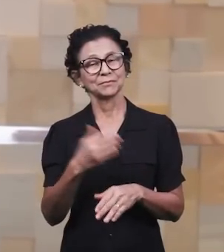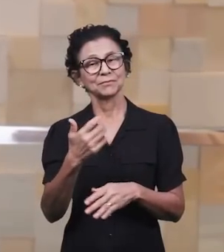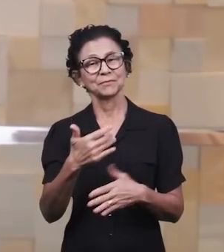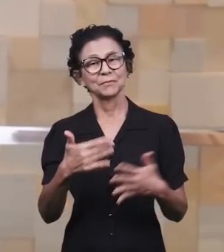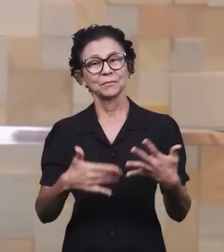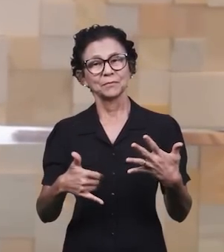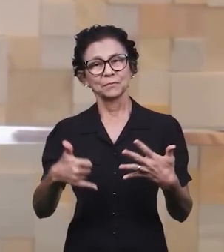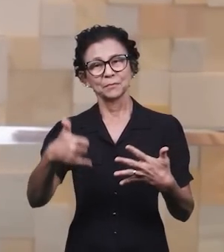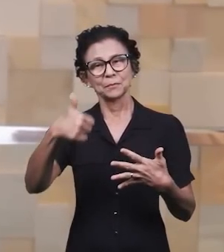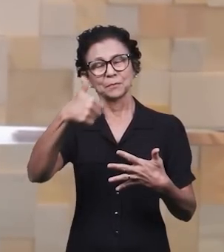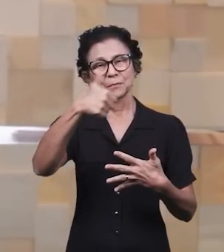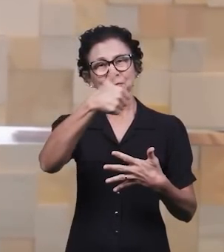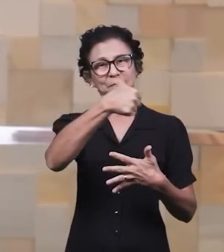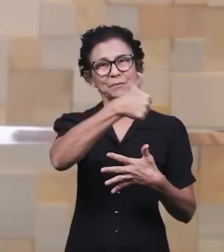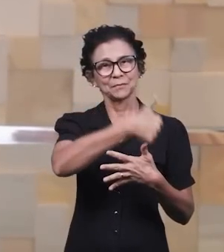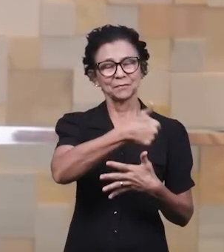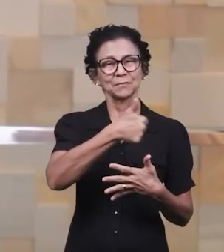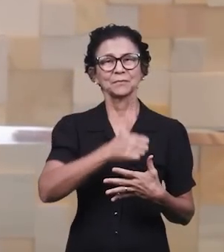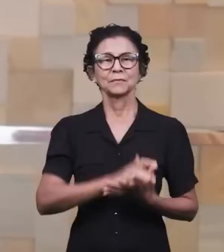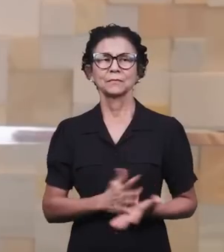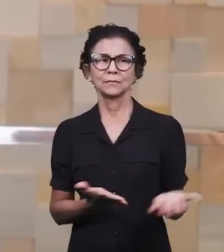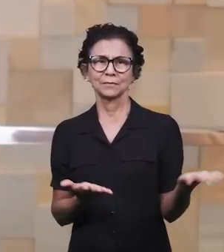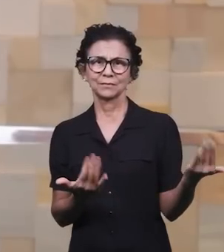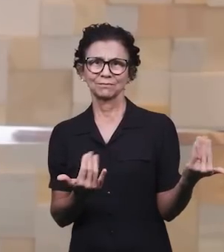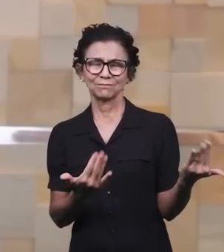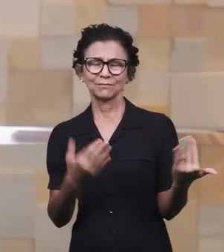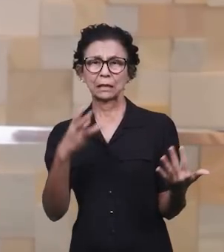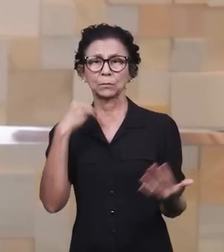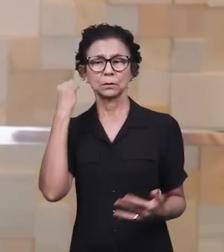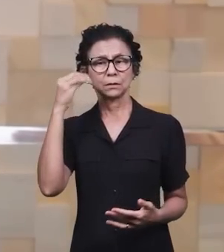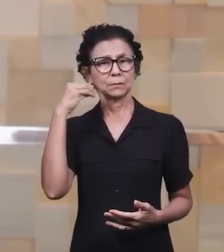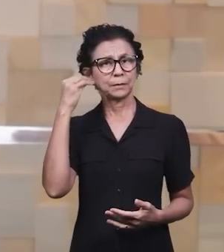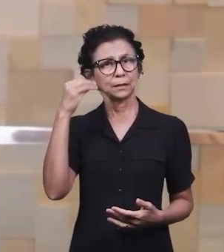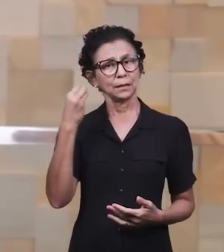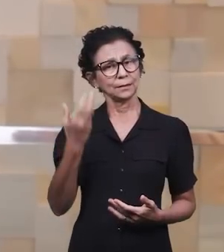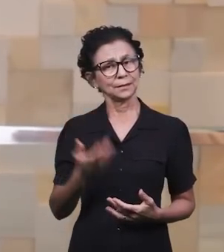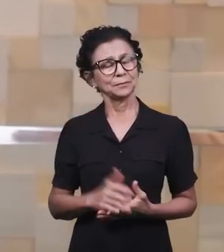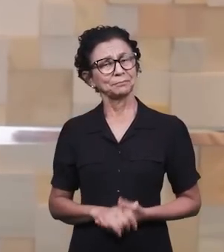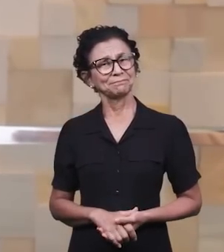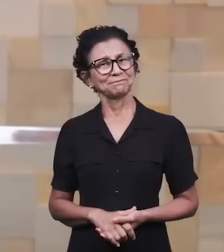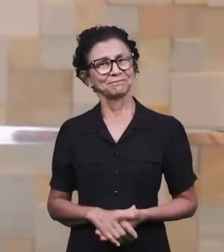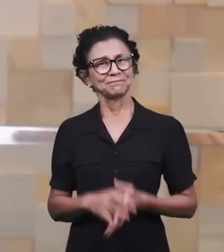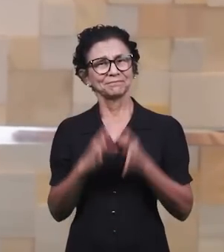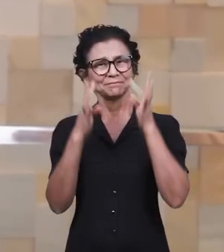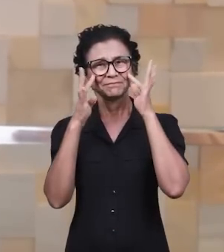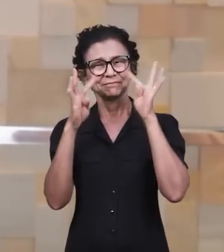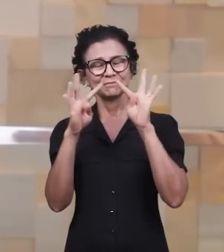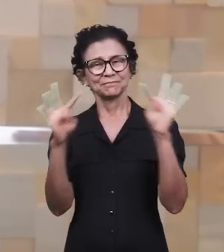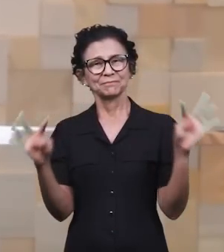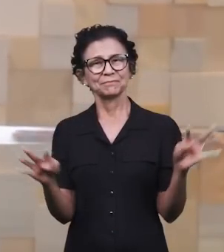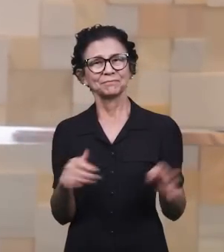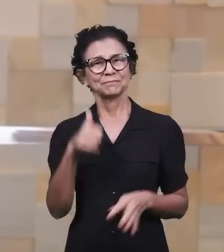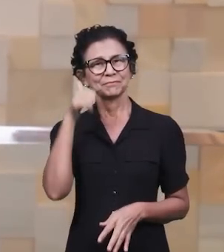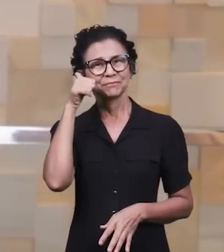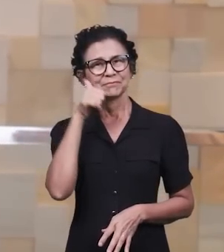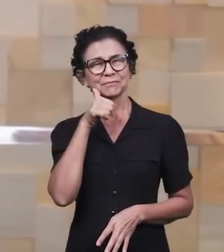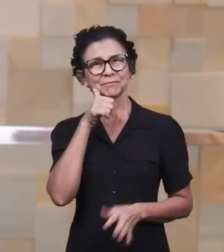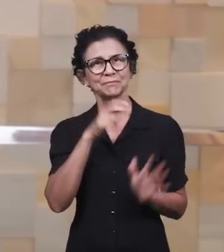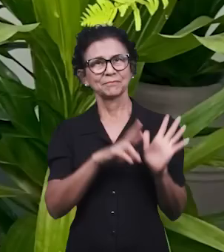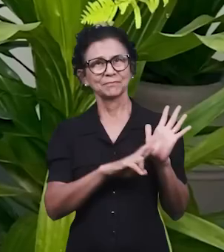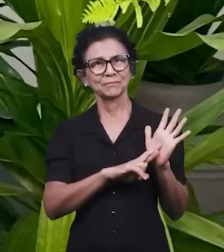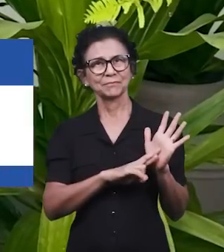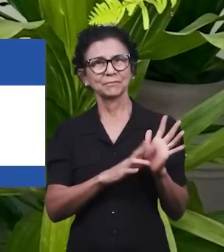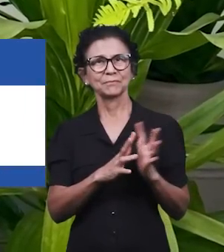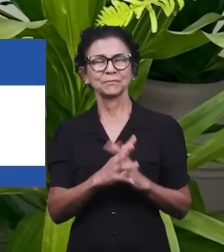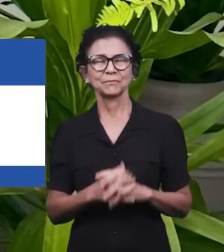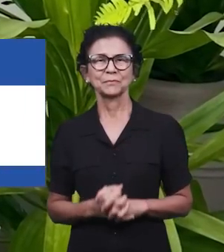e os jovens da região de Florianópolis têm muitas experiências para nos contar. A irmã Patrícia Winter foi conferir de